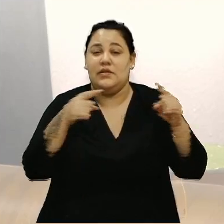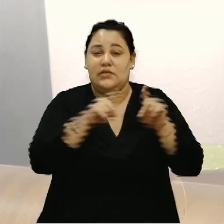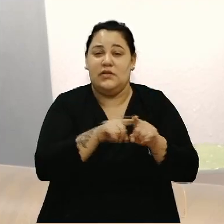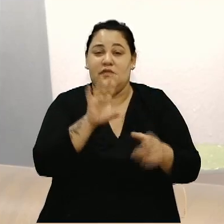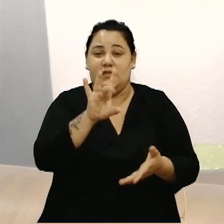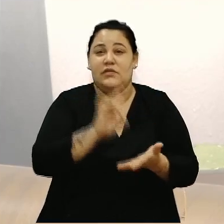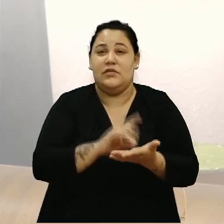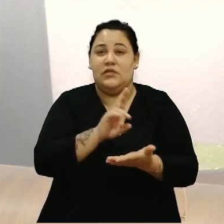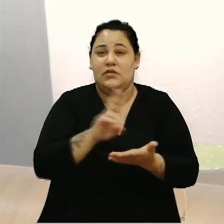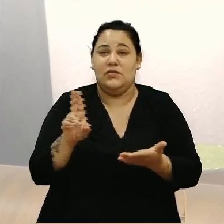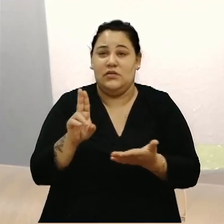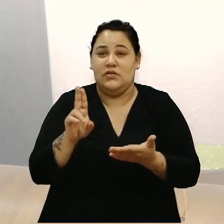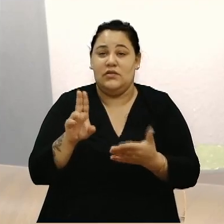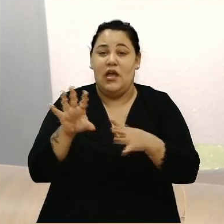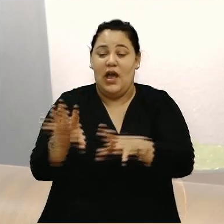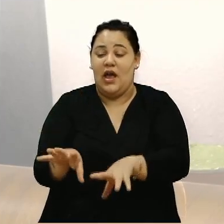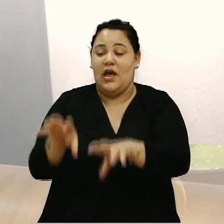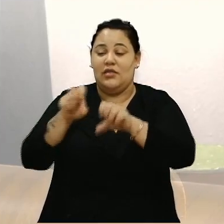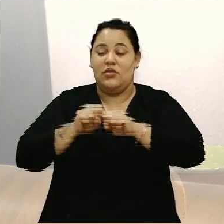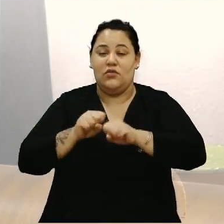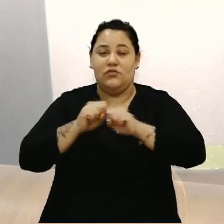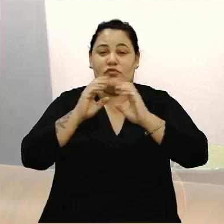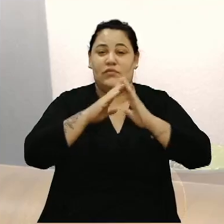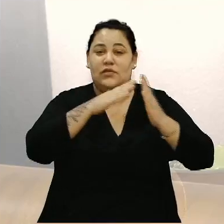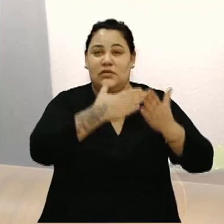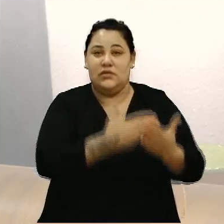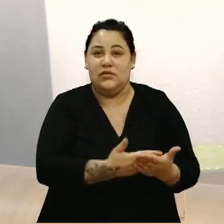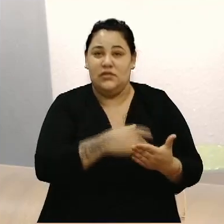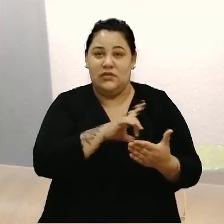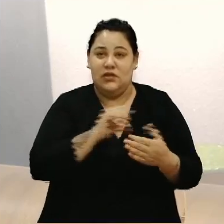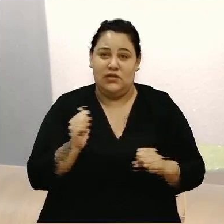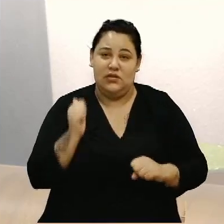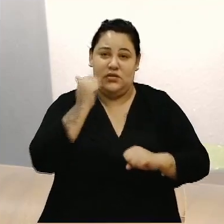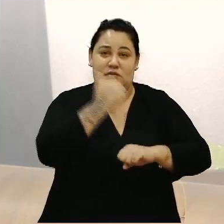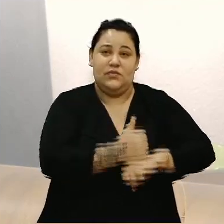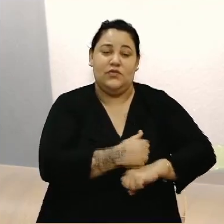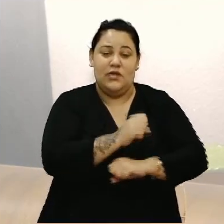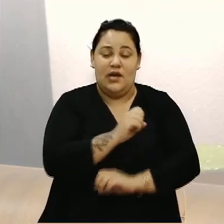denominado Adote uma Escola. Contém o substitutivo